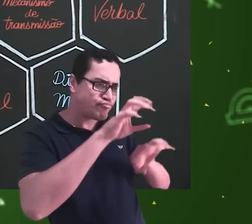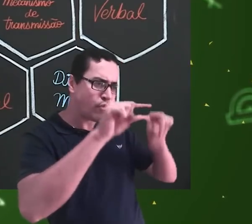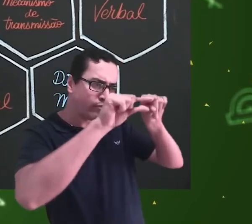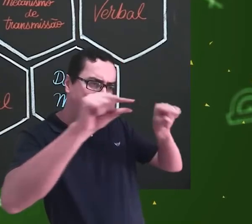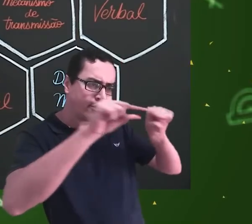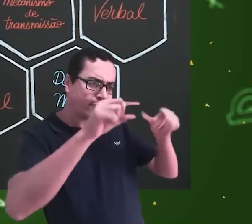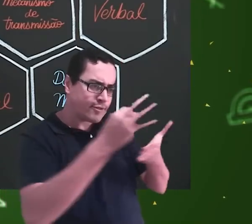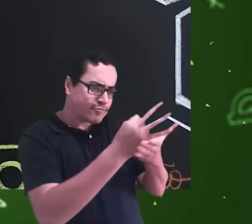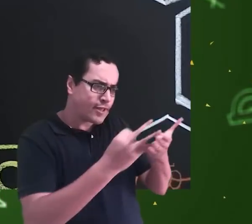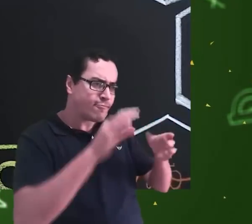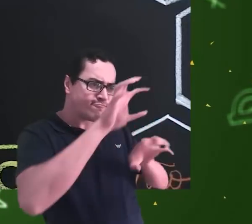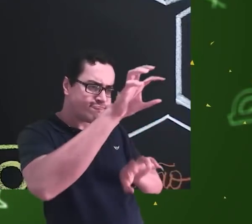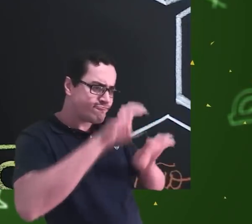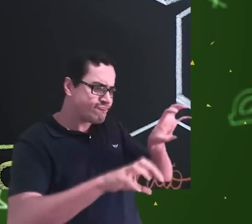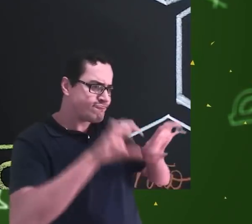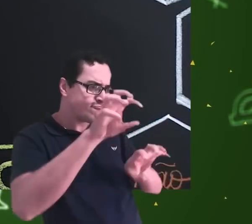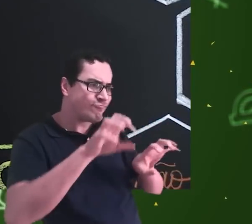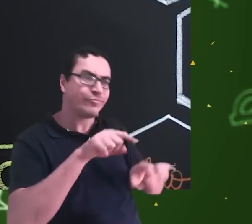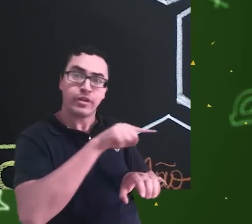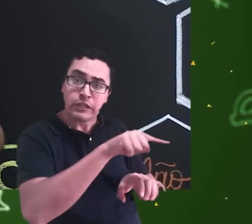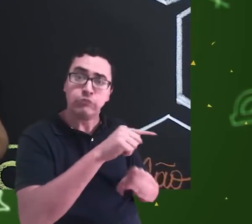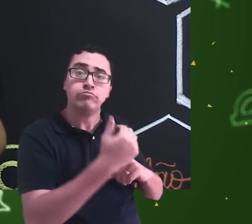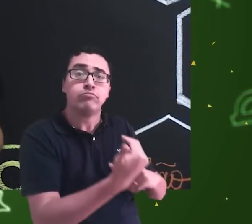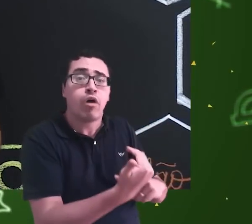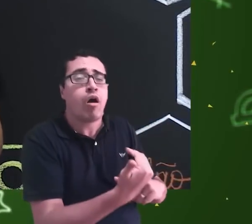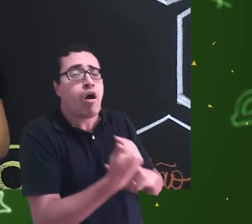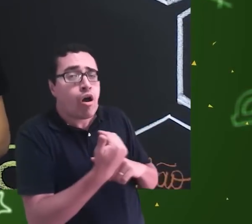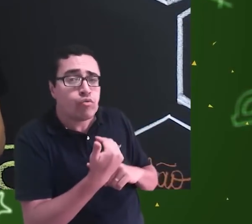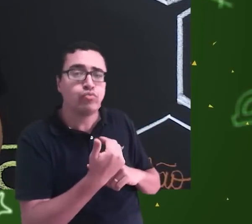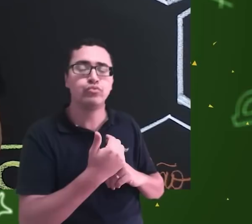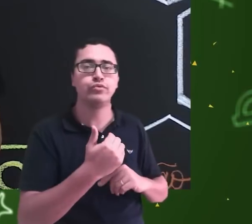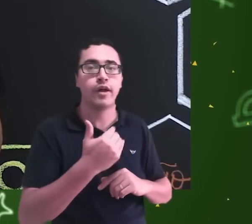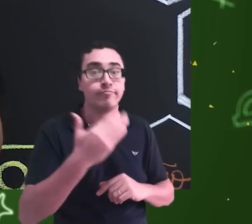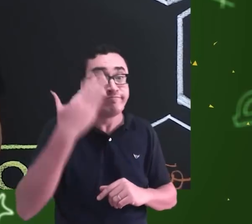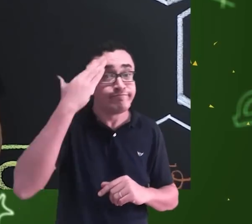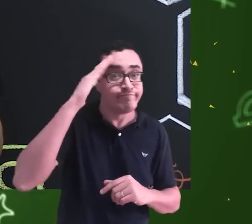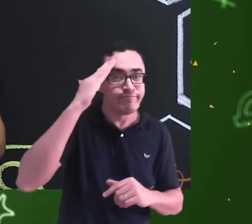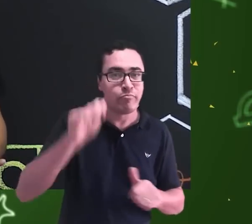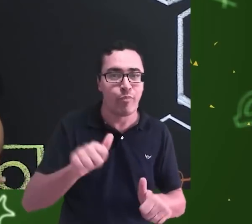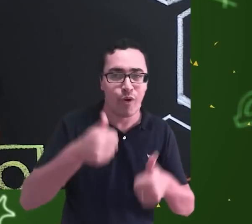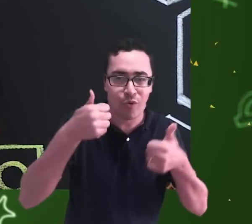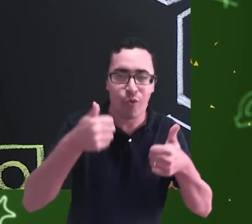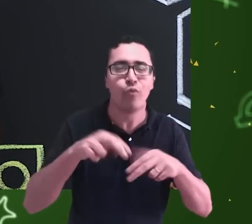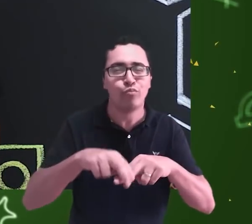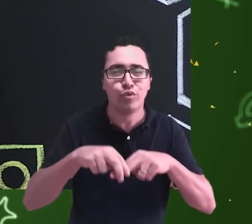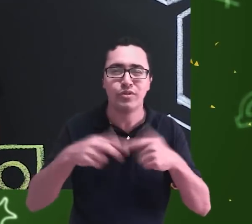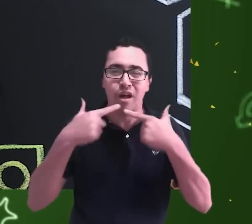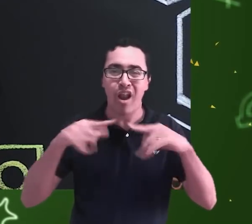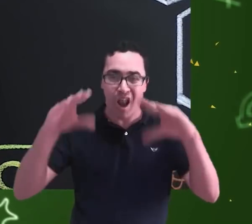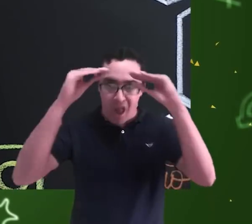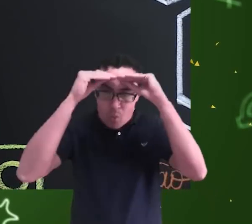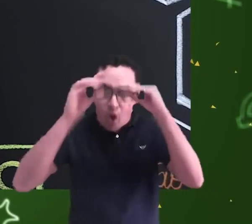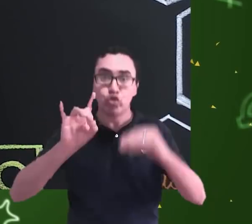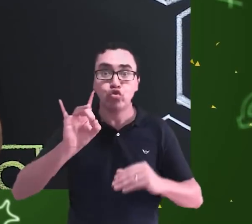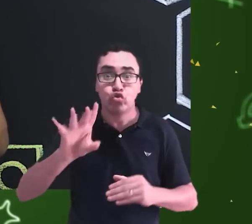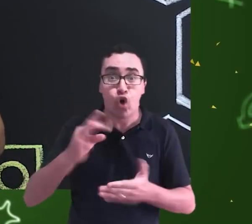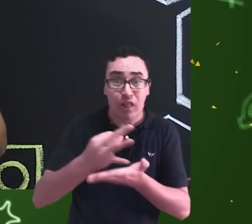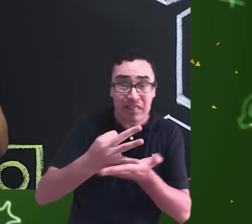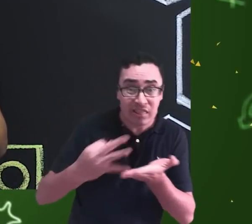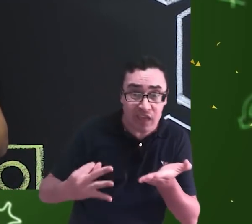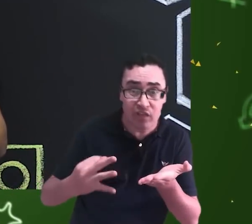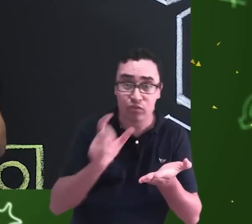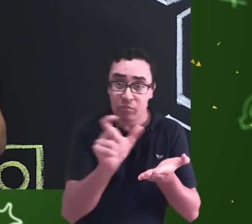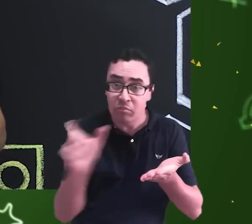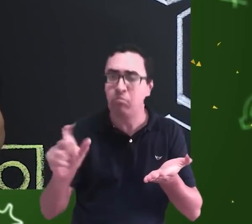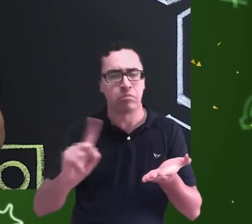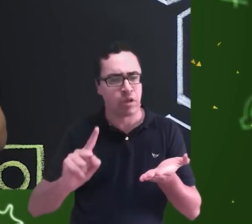de internet, apresenta para você possibilidades de compreensão. Por isso que a linguagem ela vai além do código textual, porque ela permite que você domine